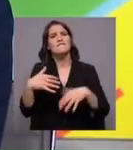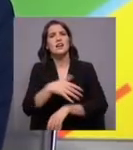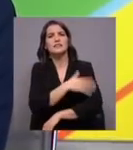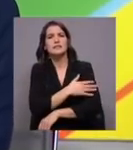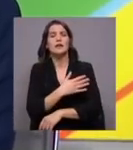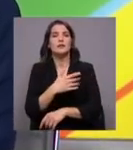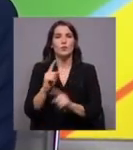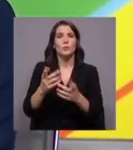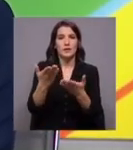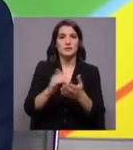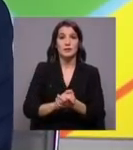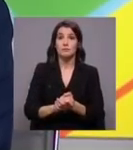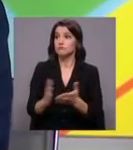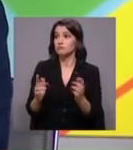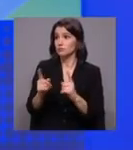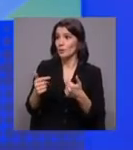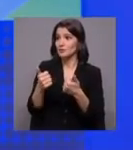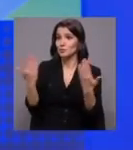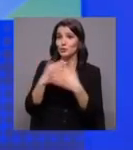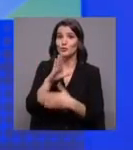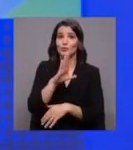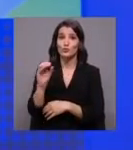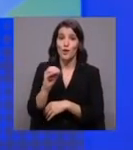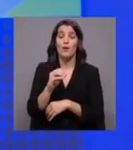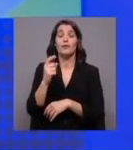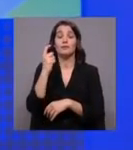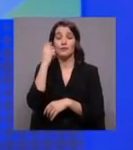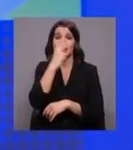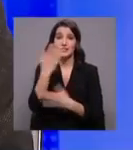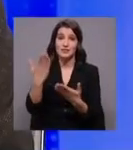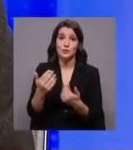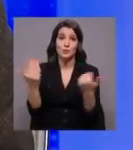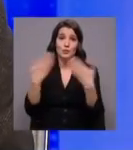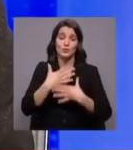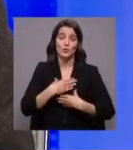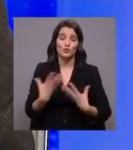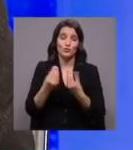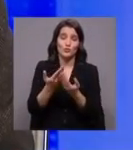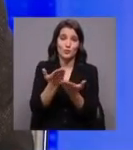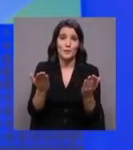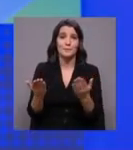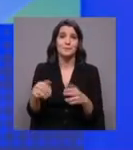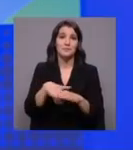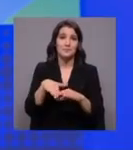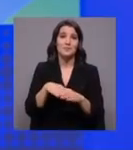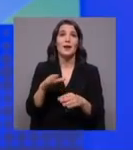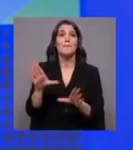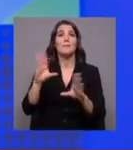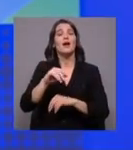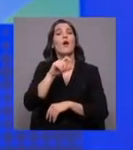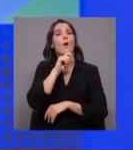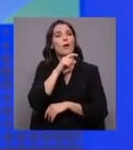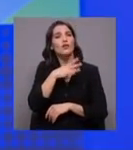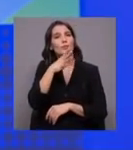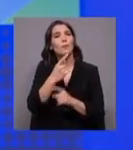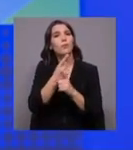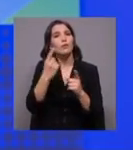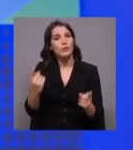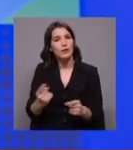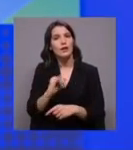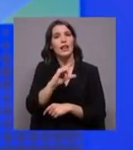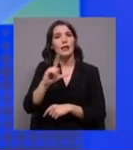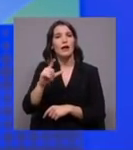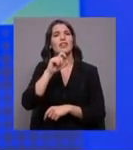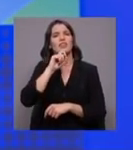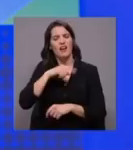começar por aí ela vamos começar por Boa noite Juliana Maria Boa noite outros dela eu vou estar tipo hoje e pela mais vão precisar agora não resolver vários